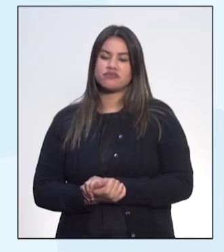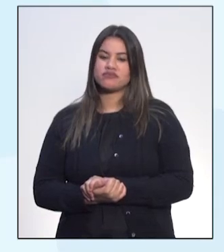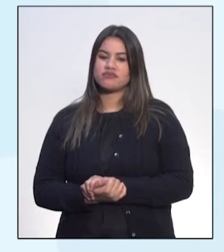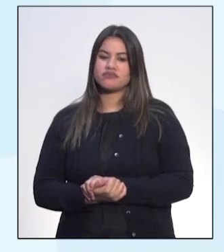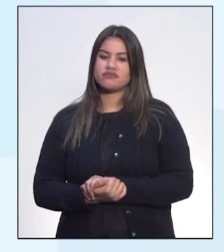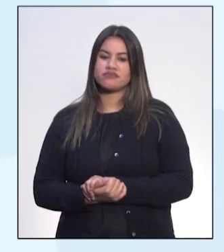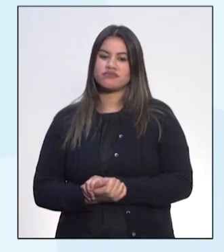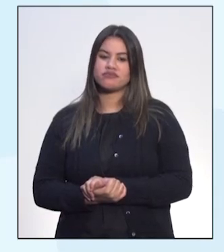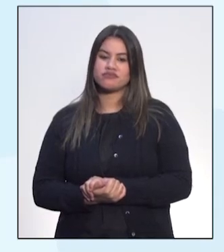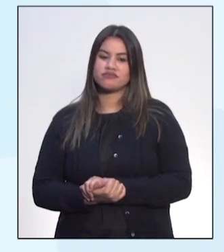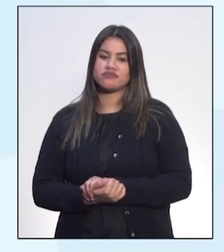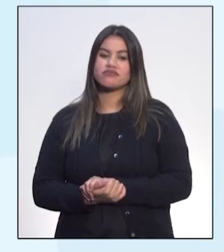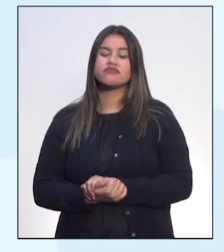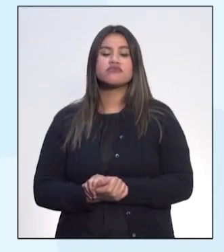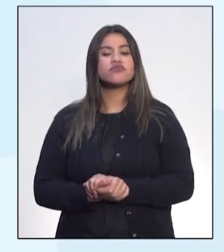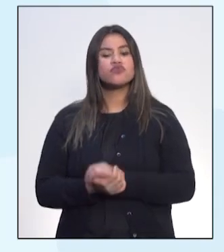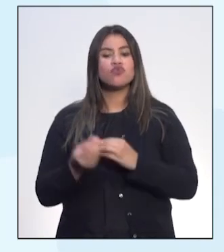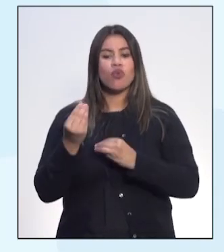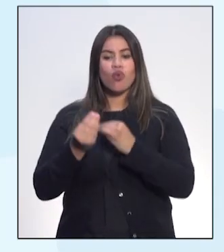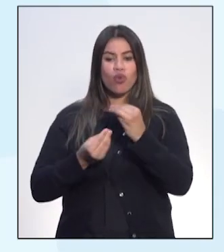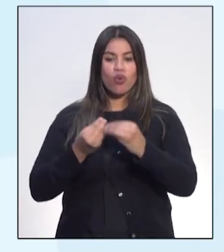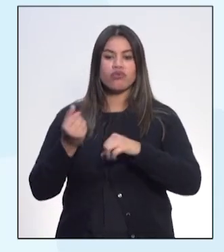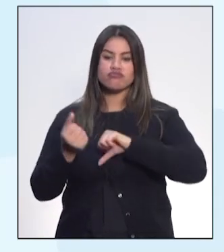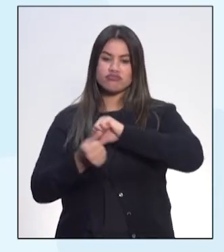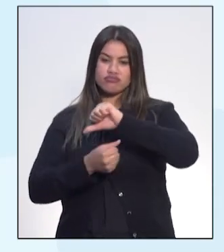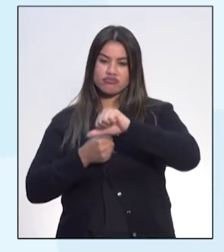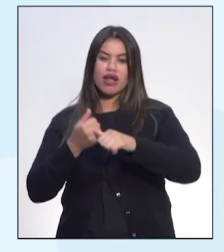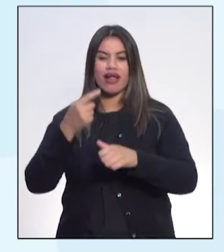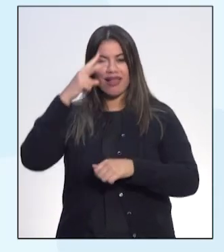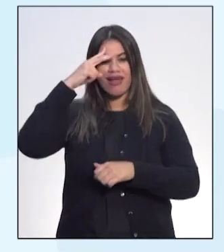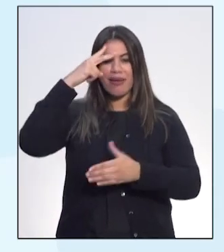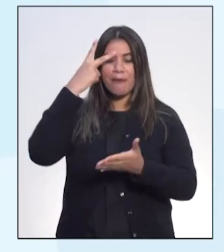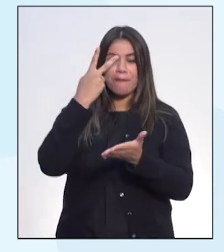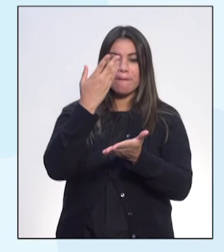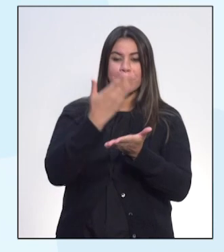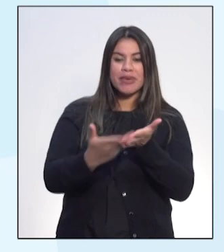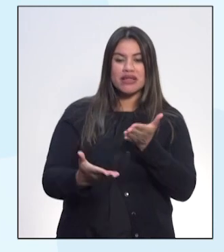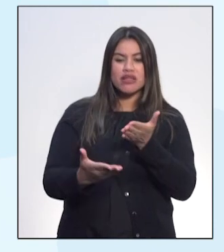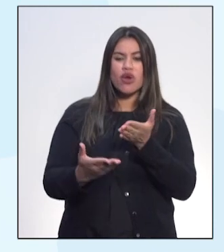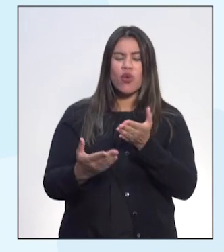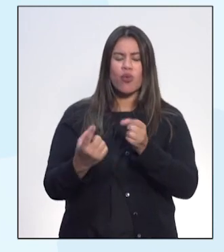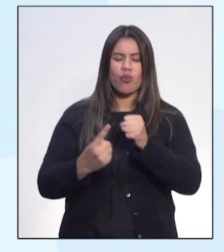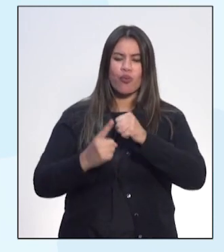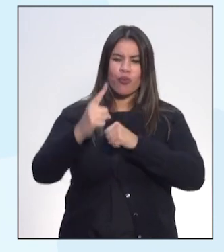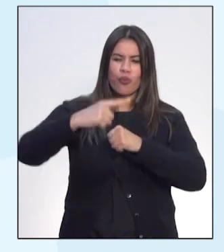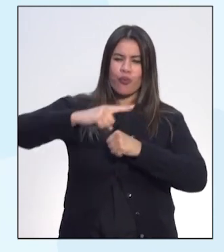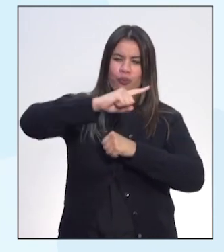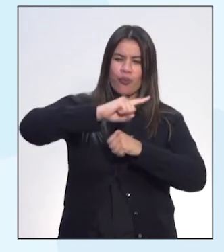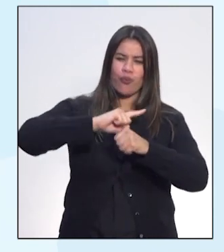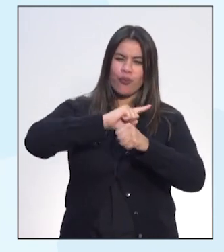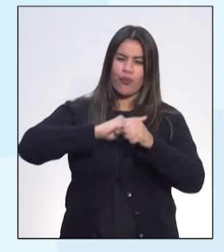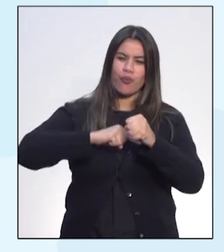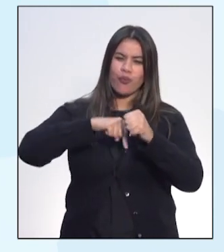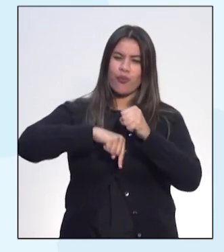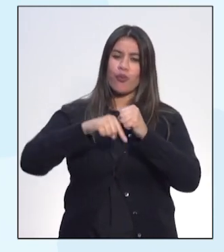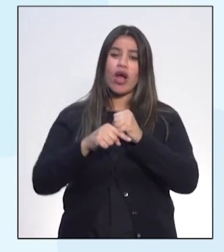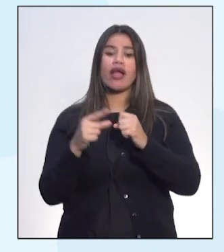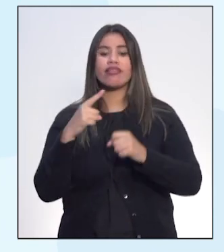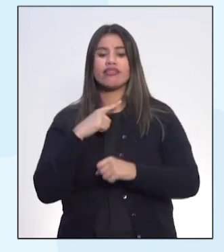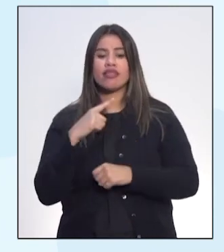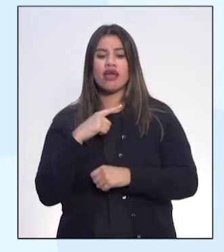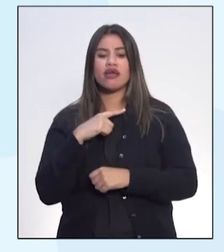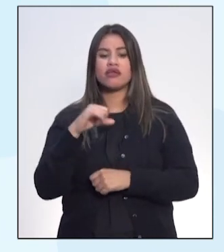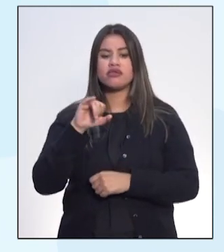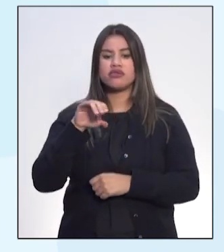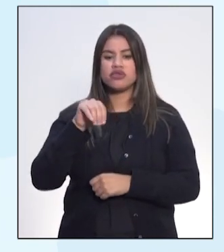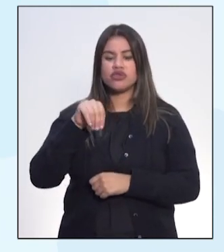Então, o que aconteceu com o sódio? O sódio ele perdeu um elétron e ficou positivo. Então, ele formou o íon cátion. O